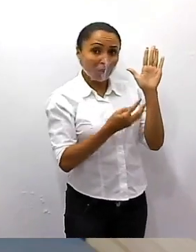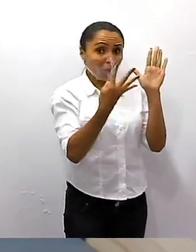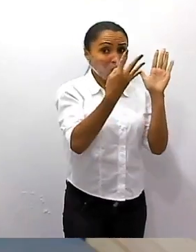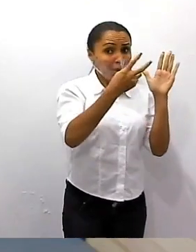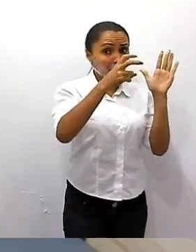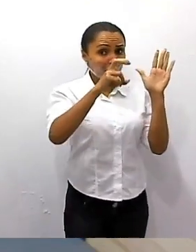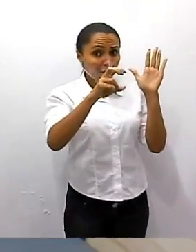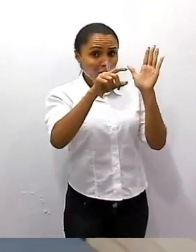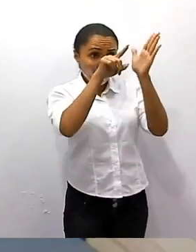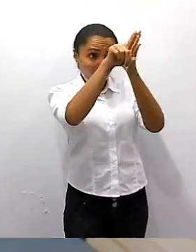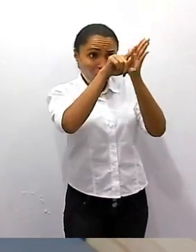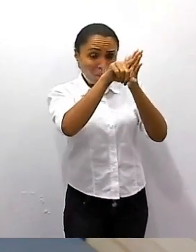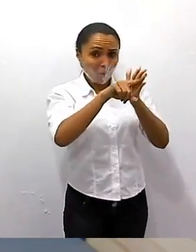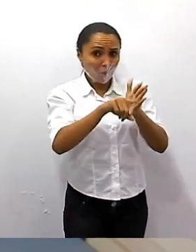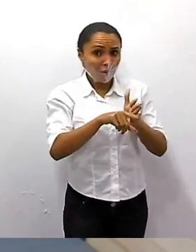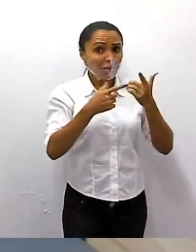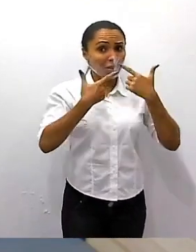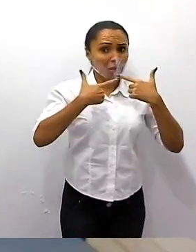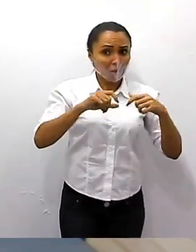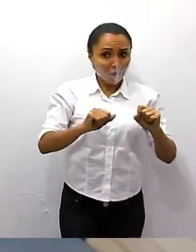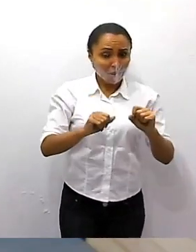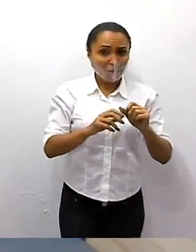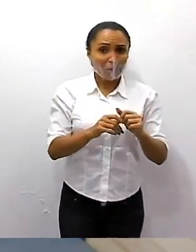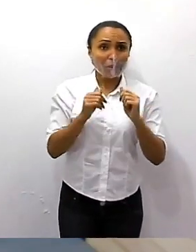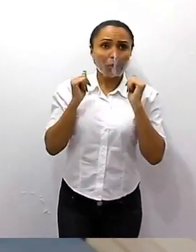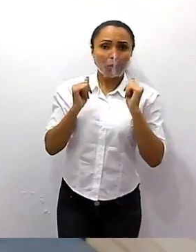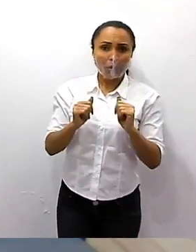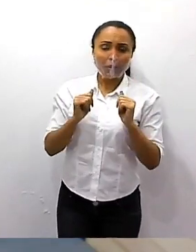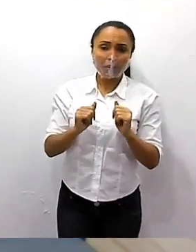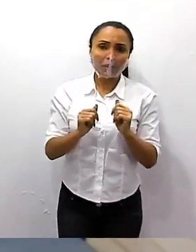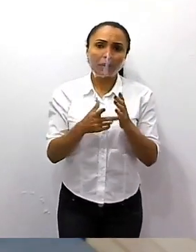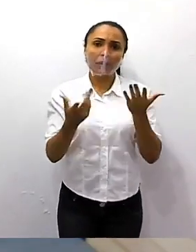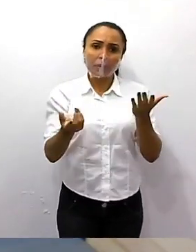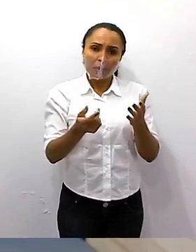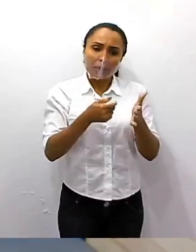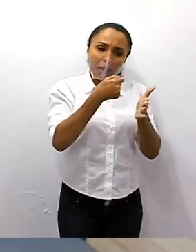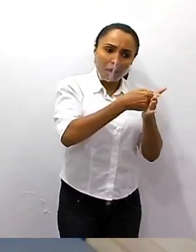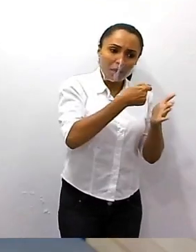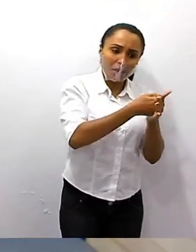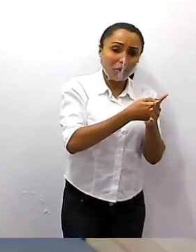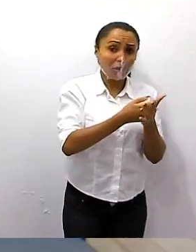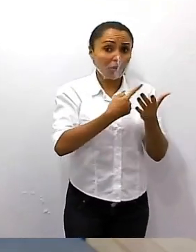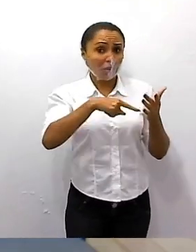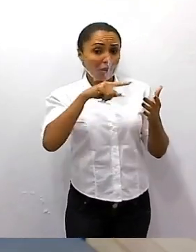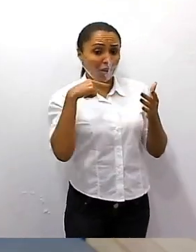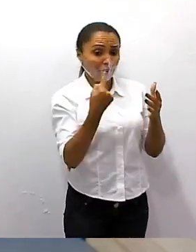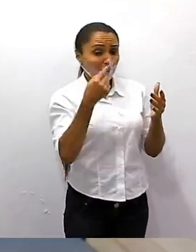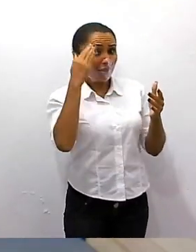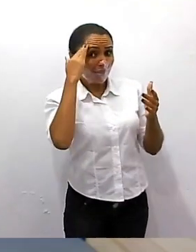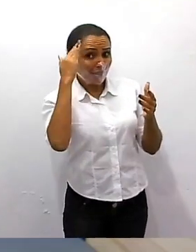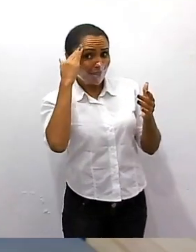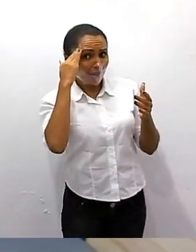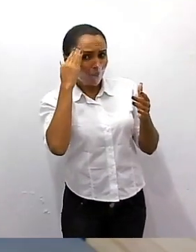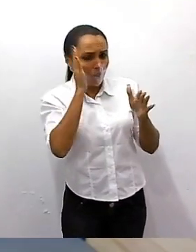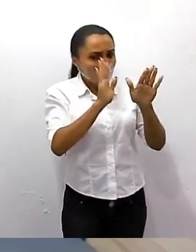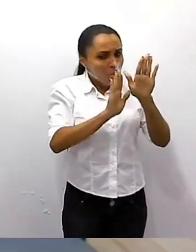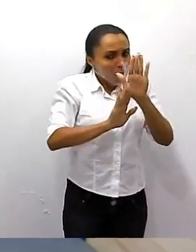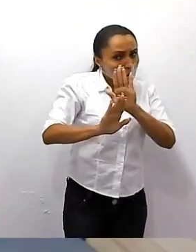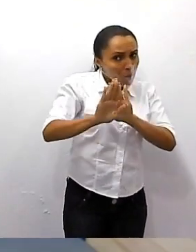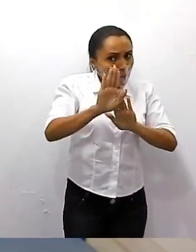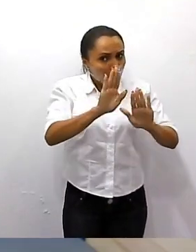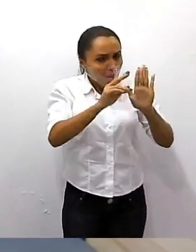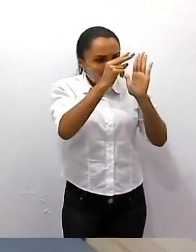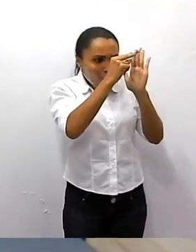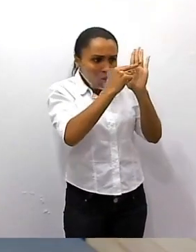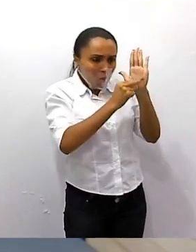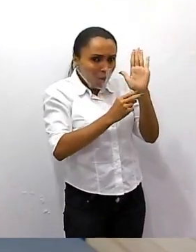linguagem. Pode ter certeza que todas elas exigem da gente interpretação, cautela, a leitura